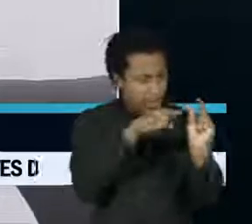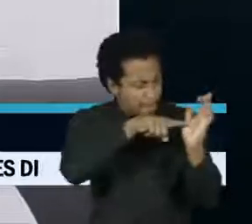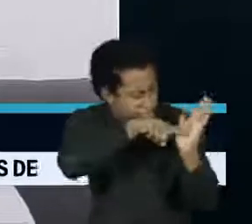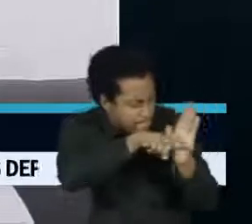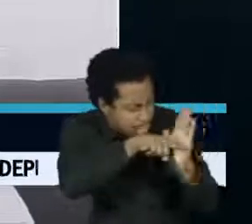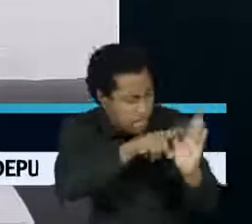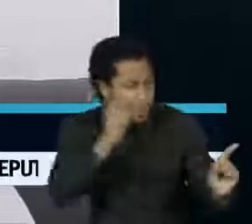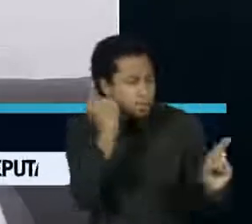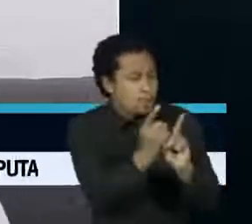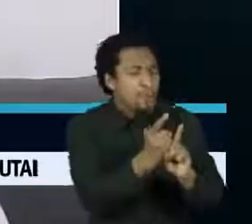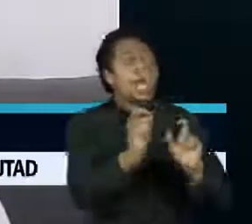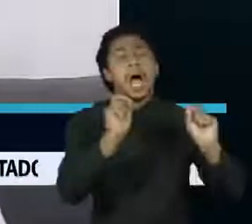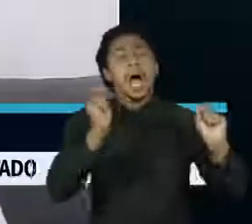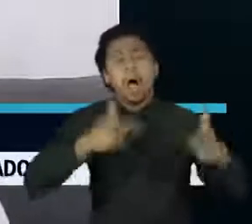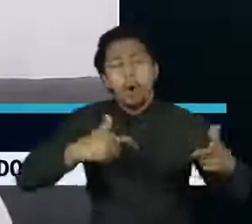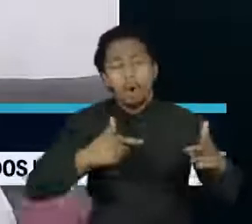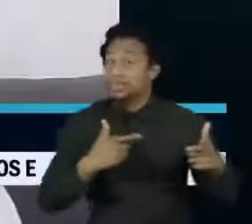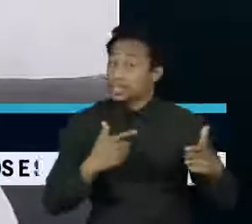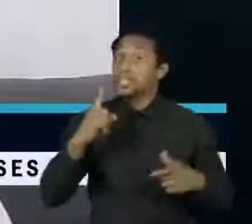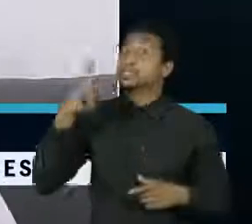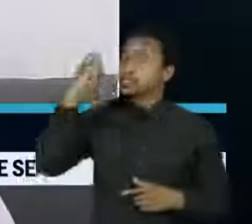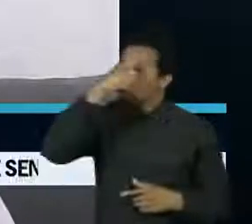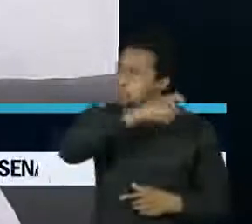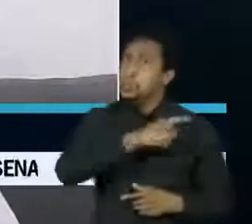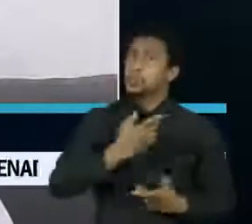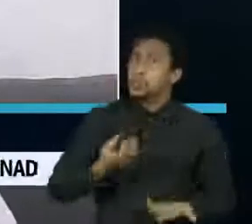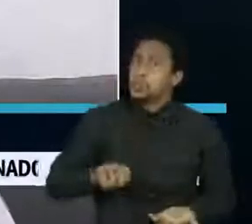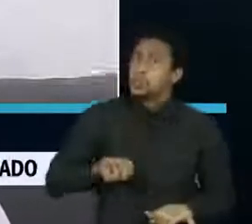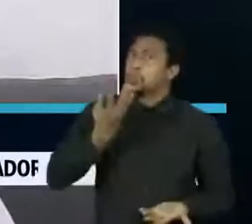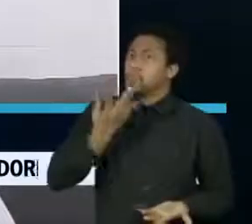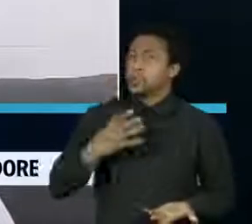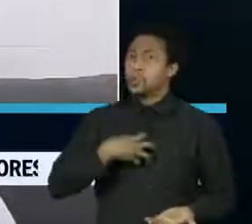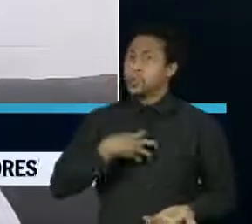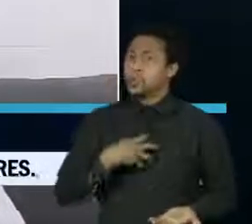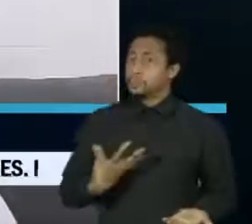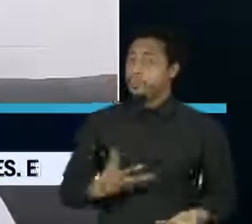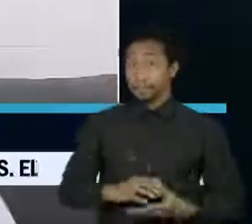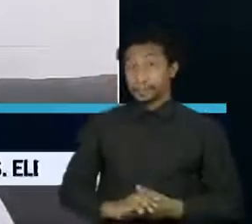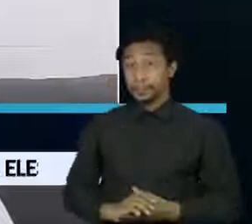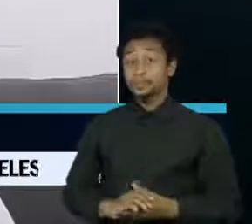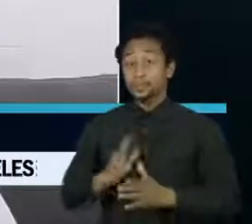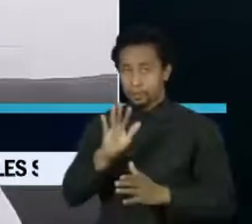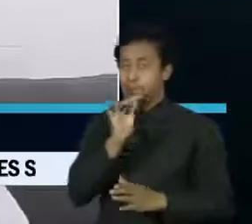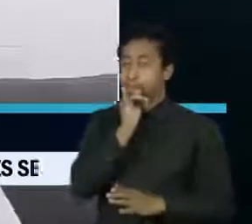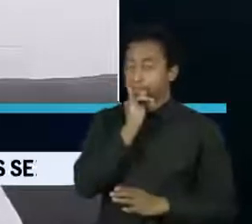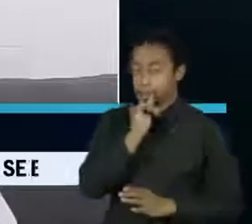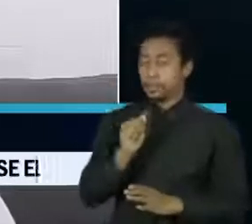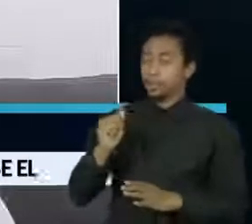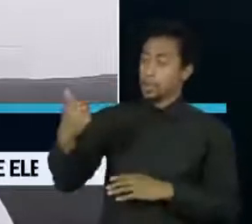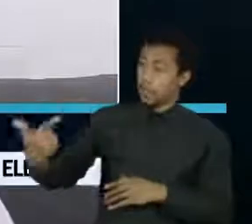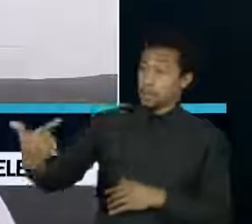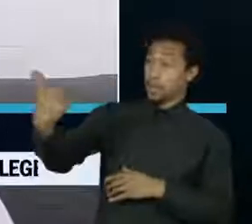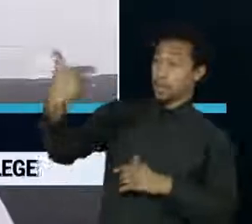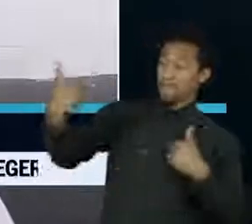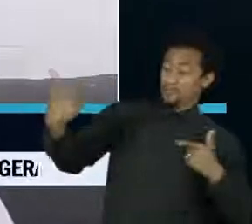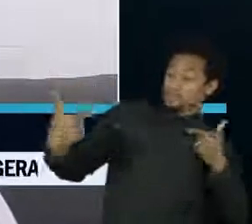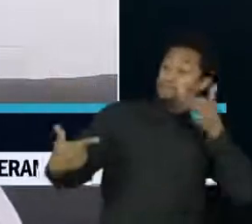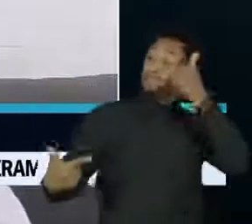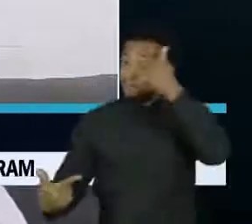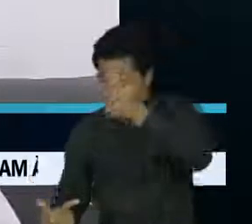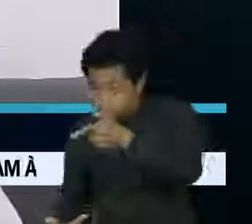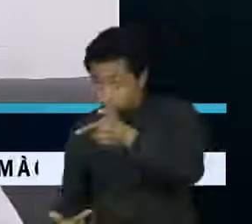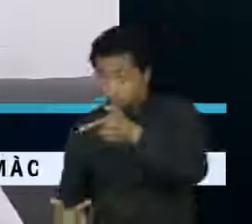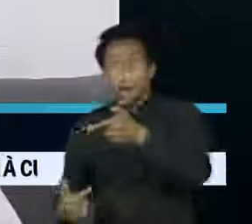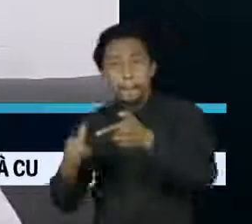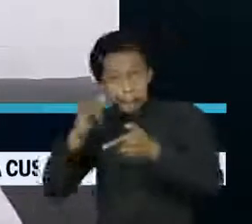qualificadas para ter essa condição. A arma, ela, em legítima defesa, quando em legítima defesa, ela é usada para repelir uma agressão injusta